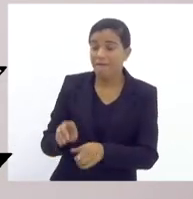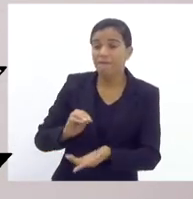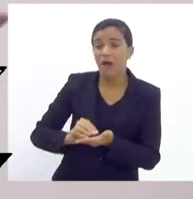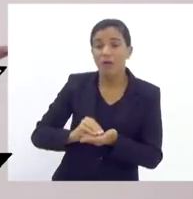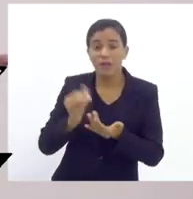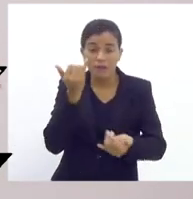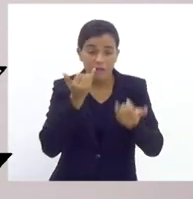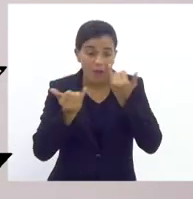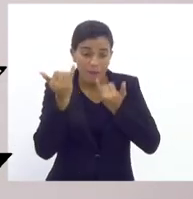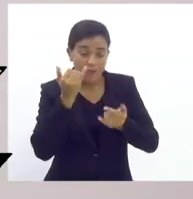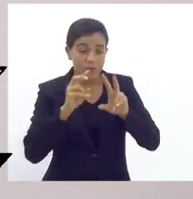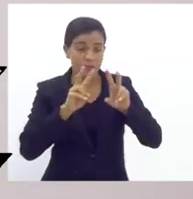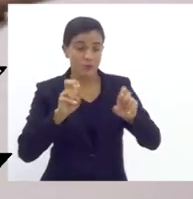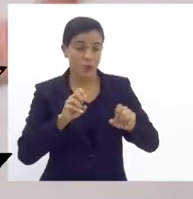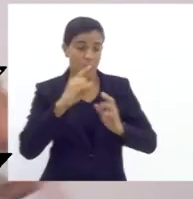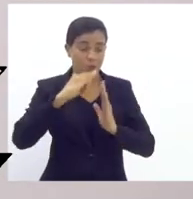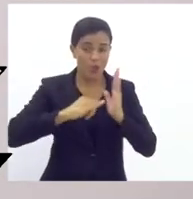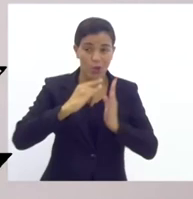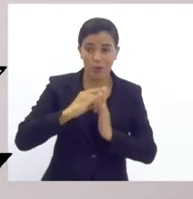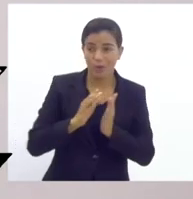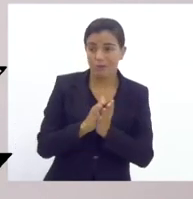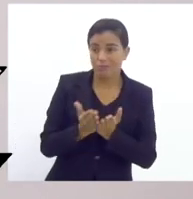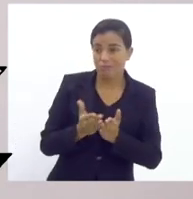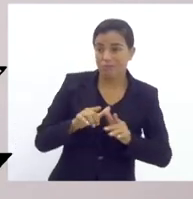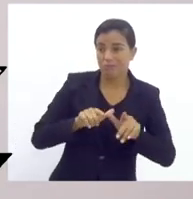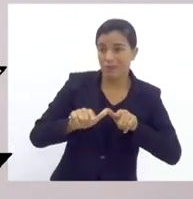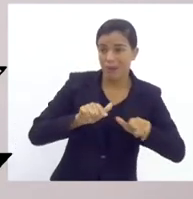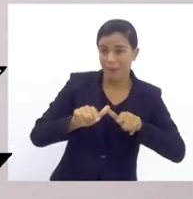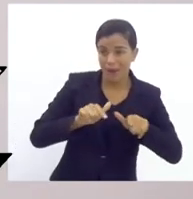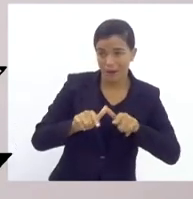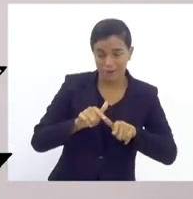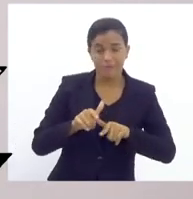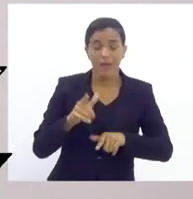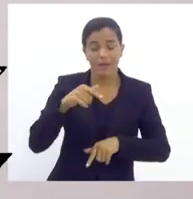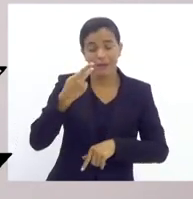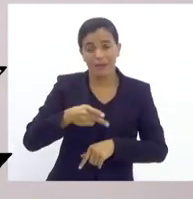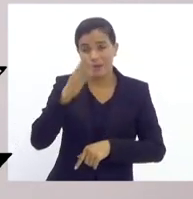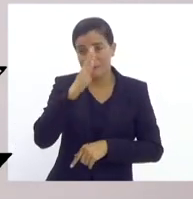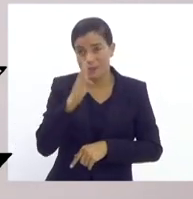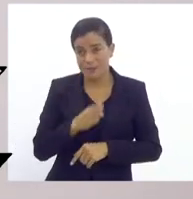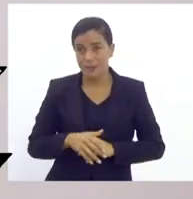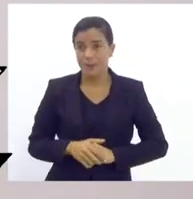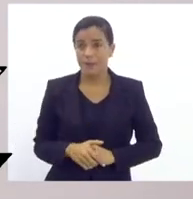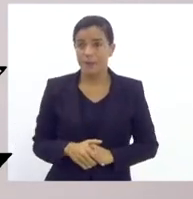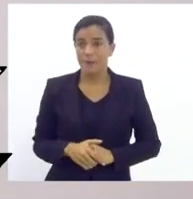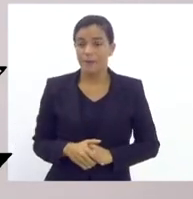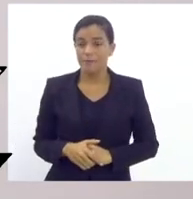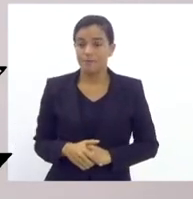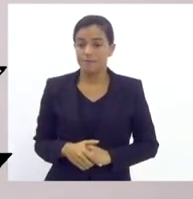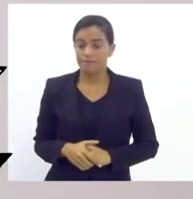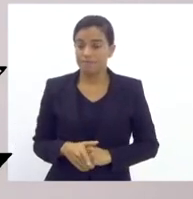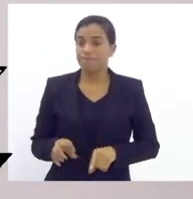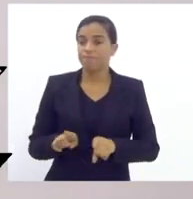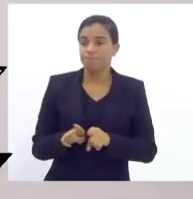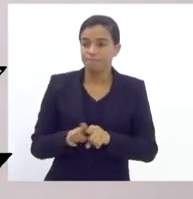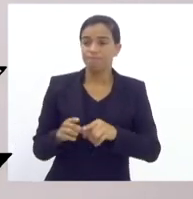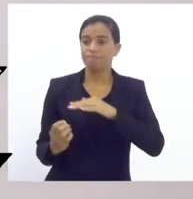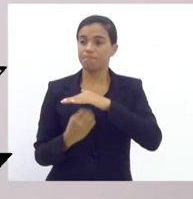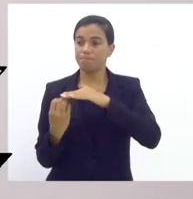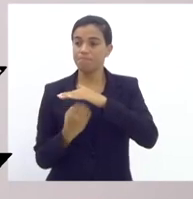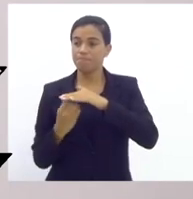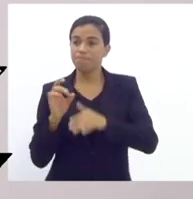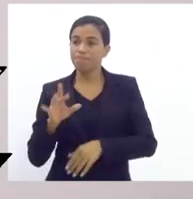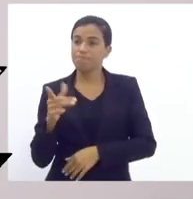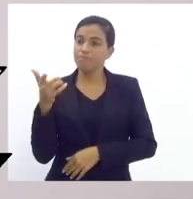dos empregadores sobre o documento e sobre o direito dessas pessoas trabalharem aqui no Brasil muitas vezes as empresas acreditam